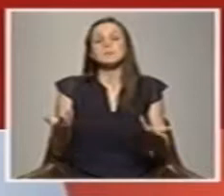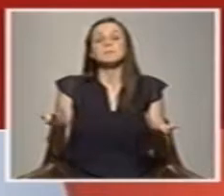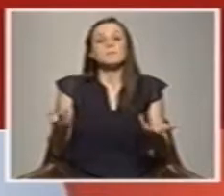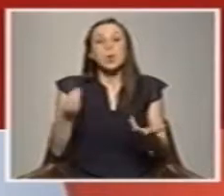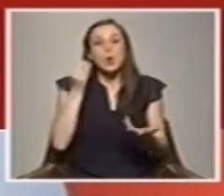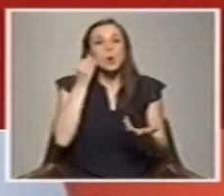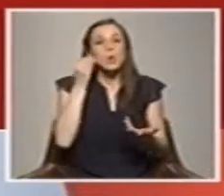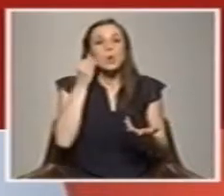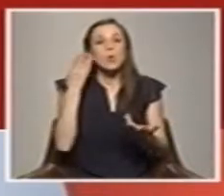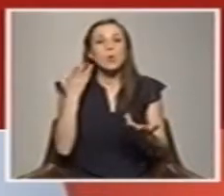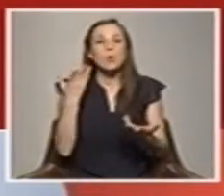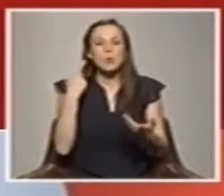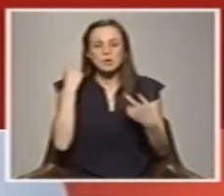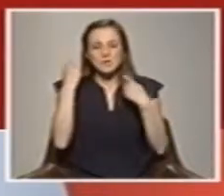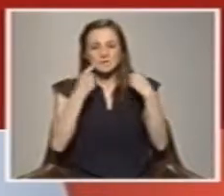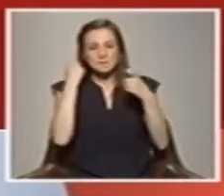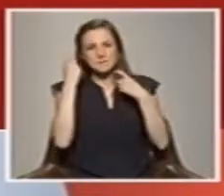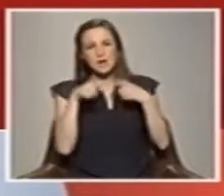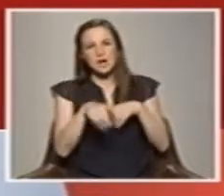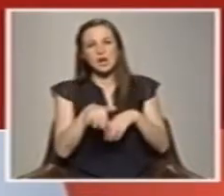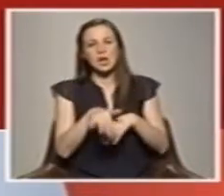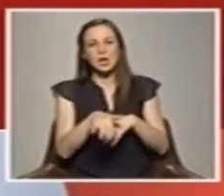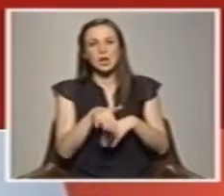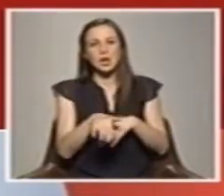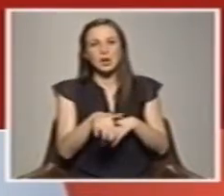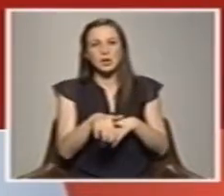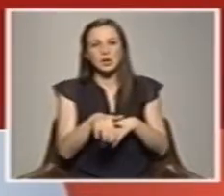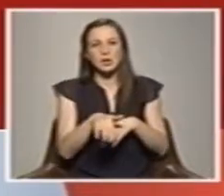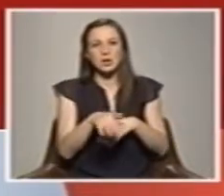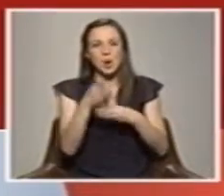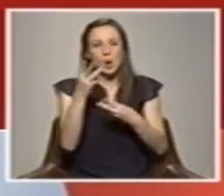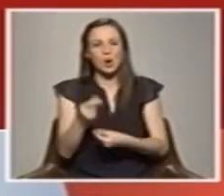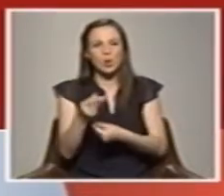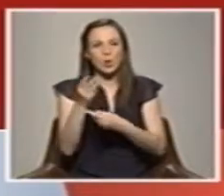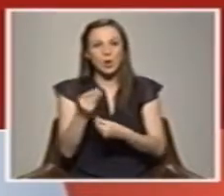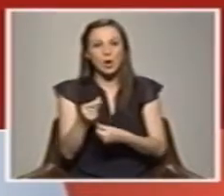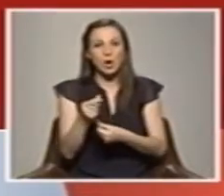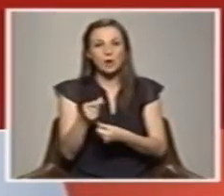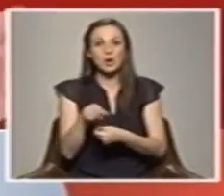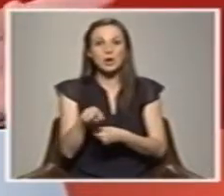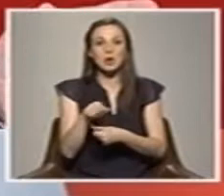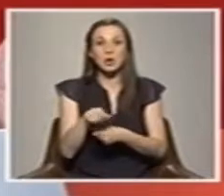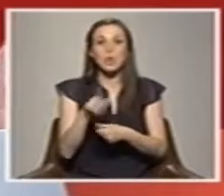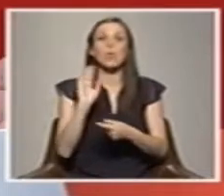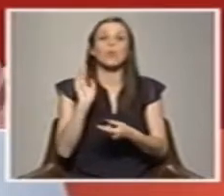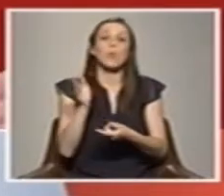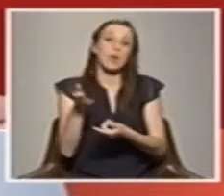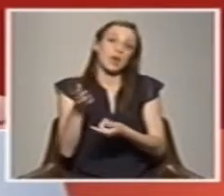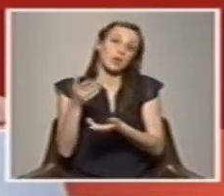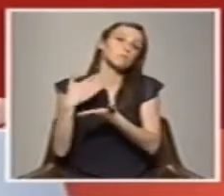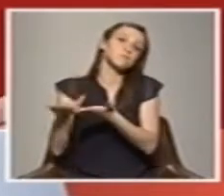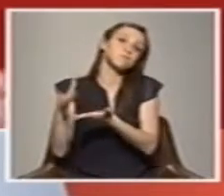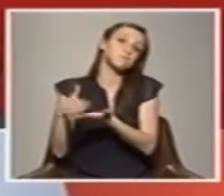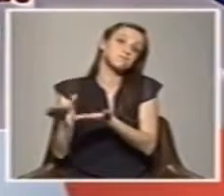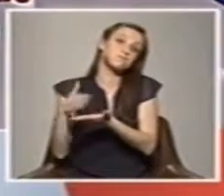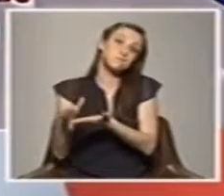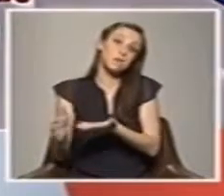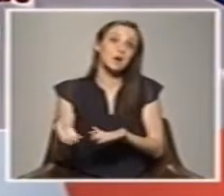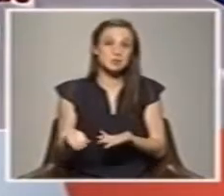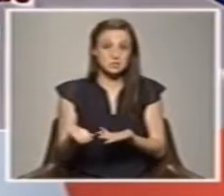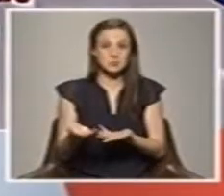posso racionar neste? É precisamente no desperdício. Justamente.